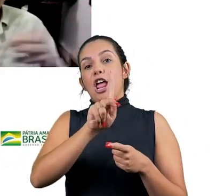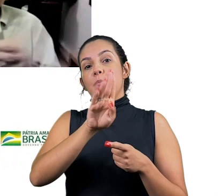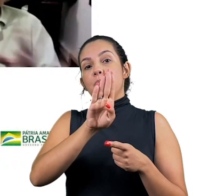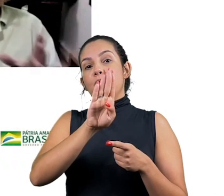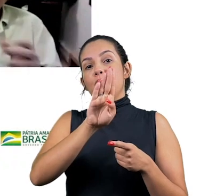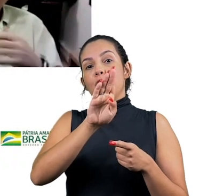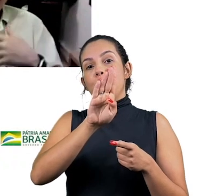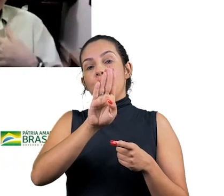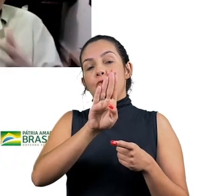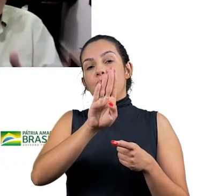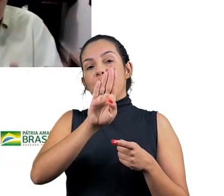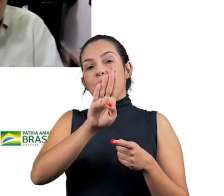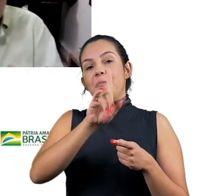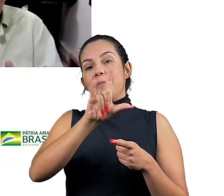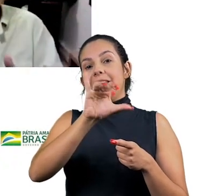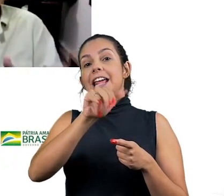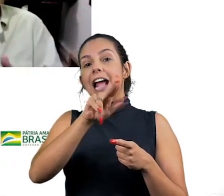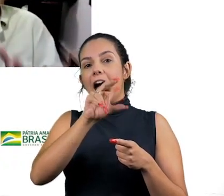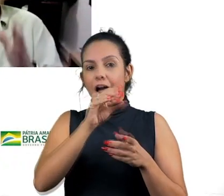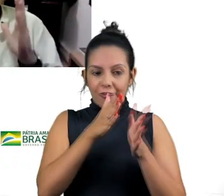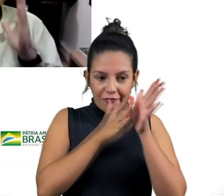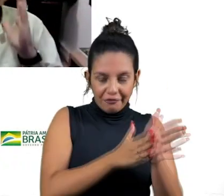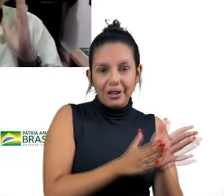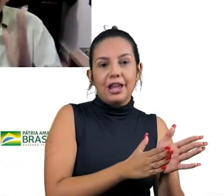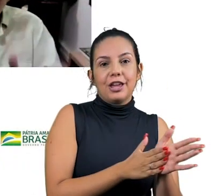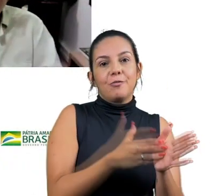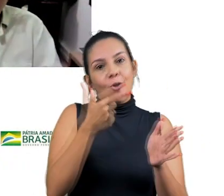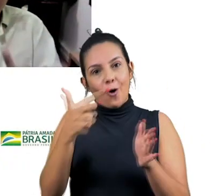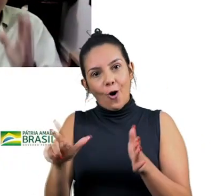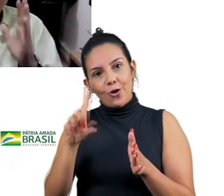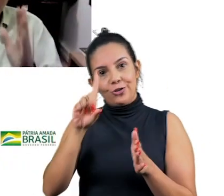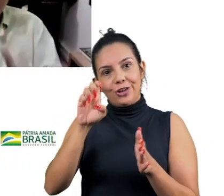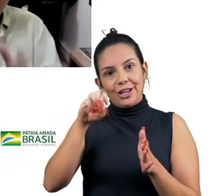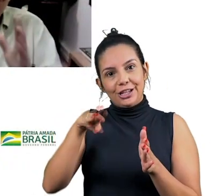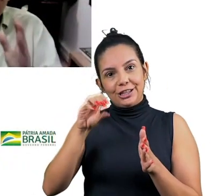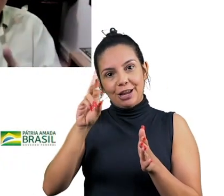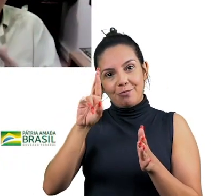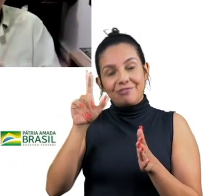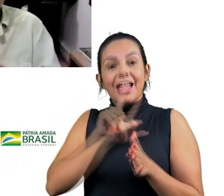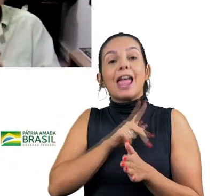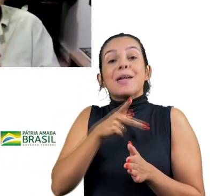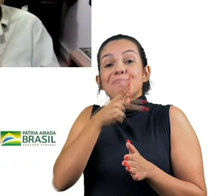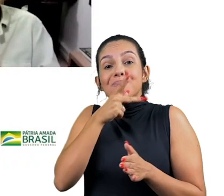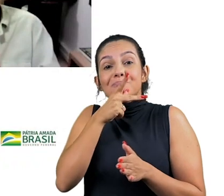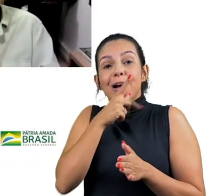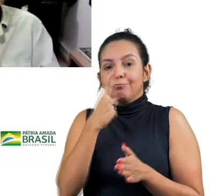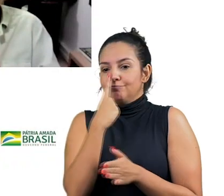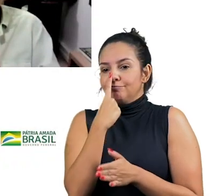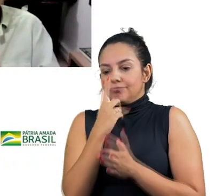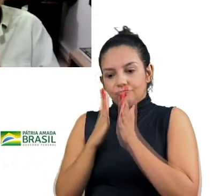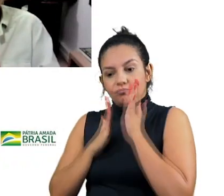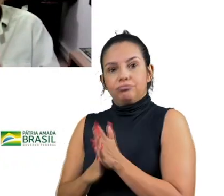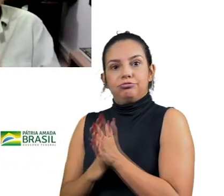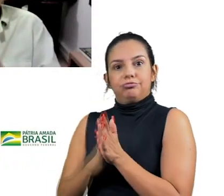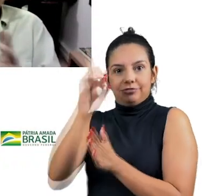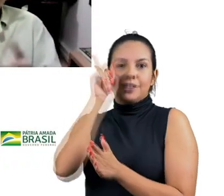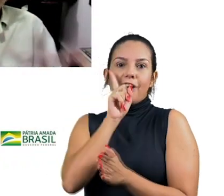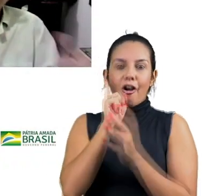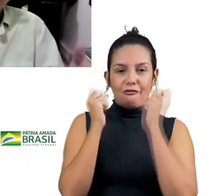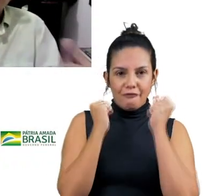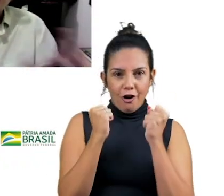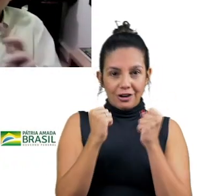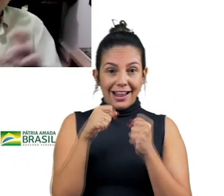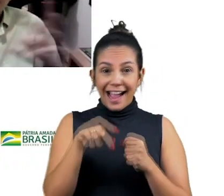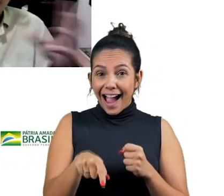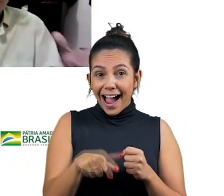democrata. Então essa polarização, um sistema bipartidário, né, quer dizer, com uma identificação partidária muito forte.